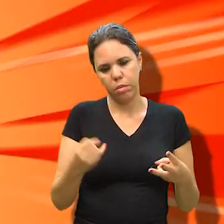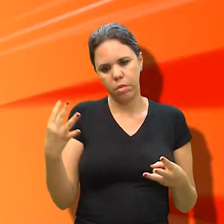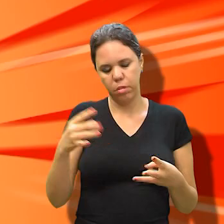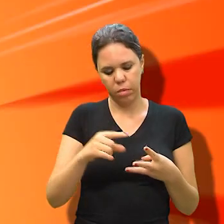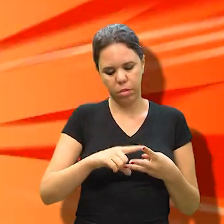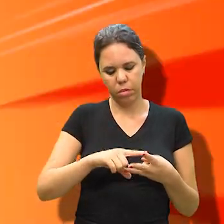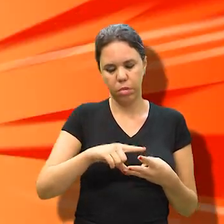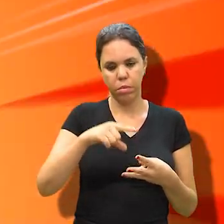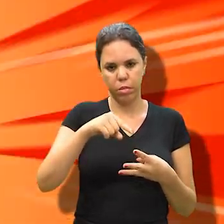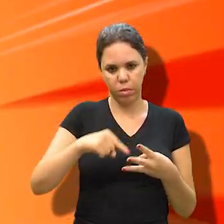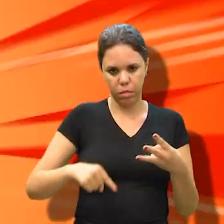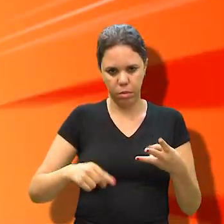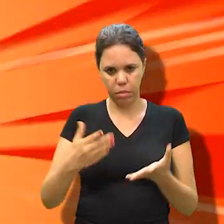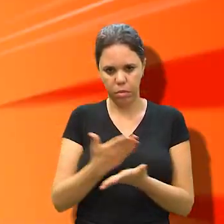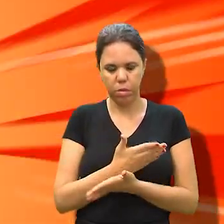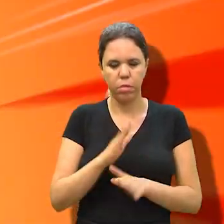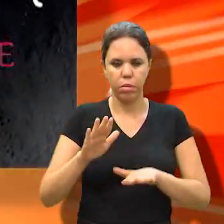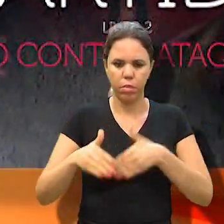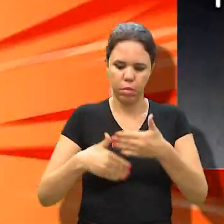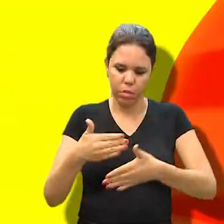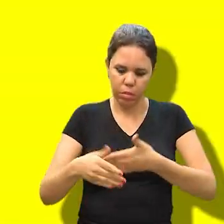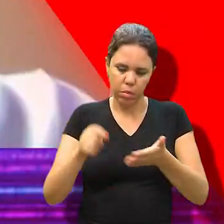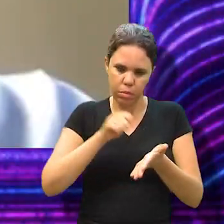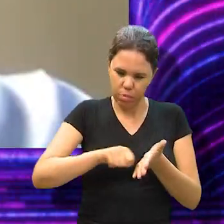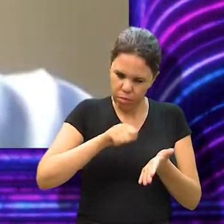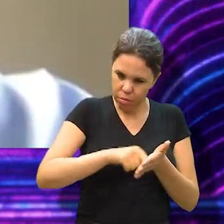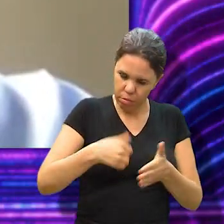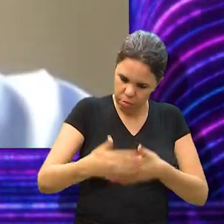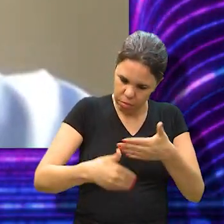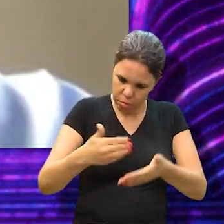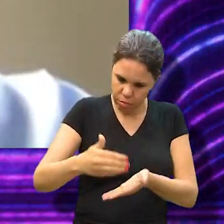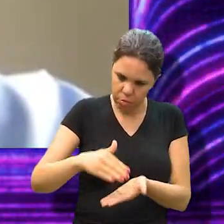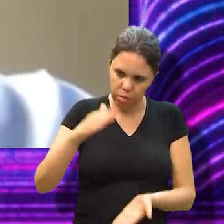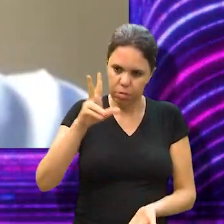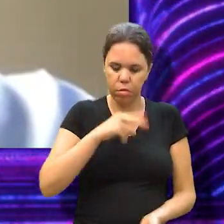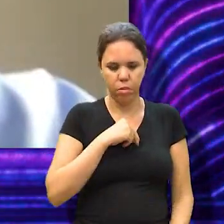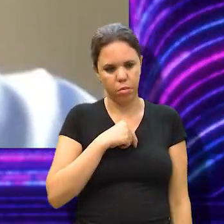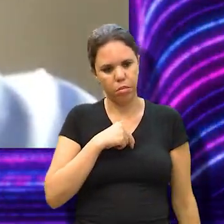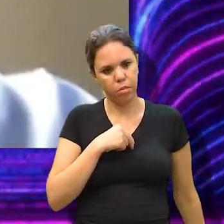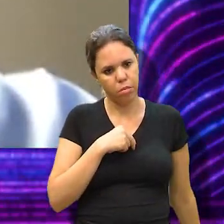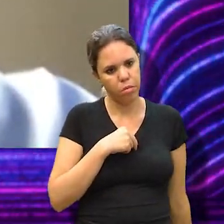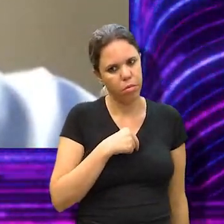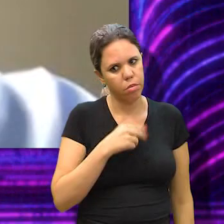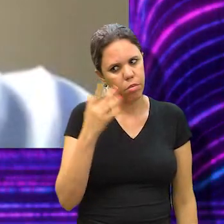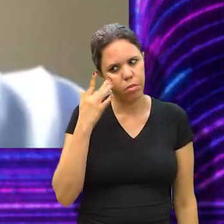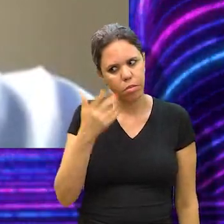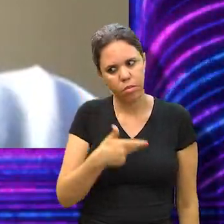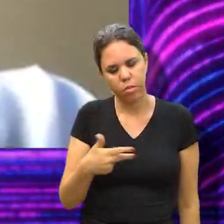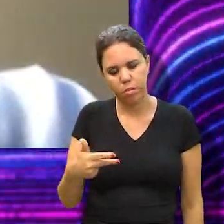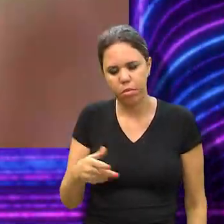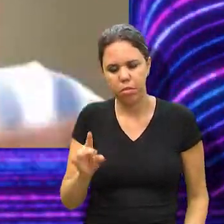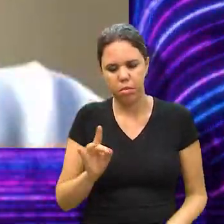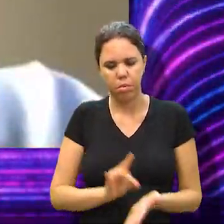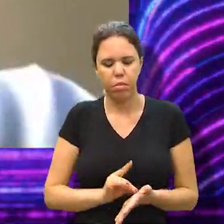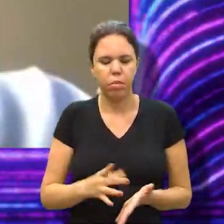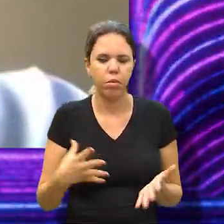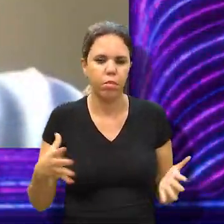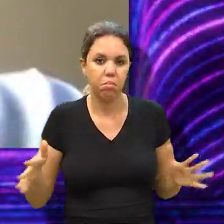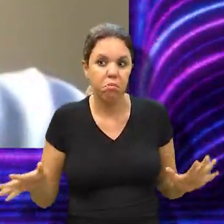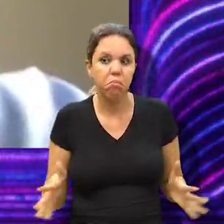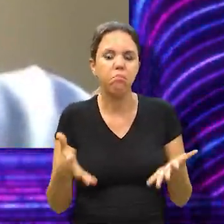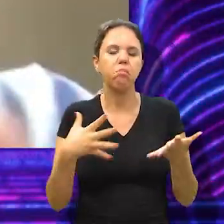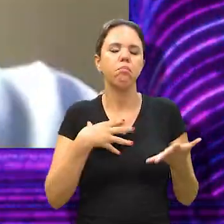3 volumes, uma trilogia, mas à medida que eu fui escrevendo, eu falei, nossa, aí eu acho que é uma coisa realmente